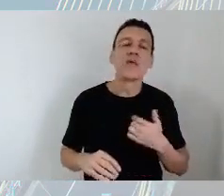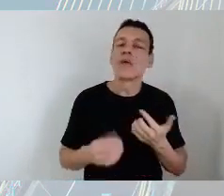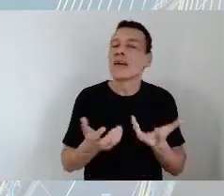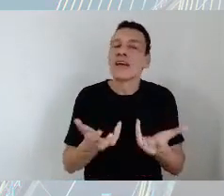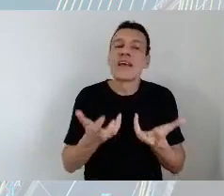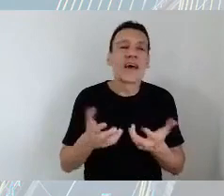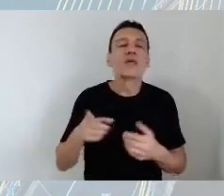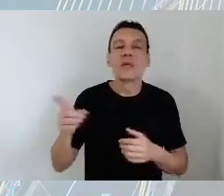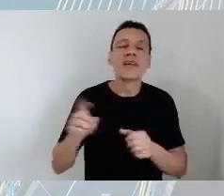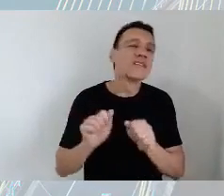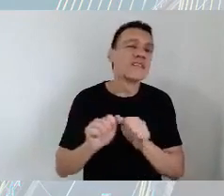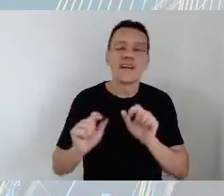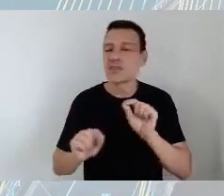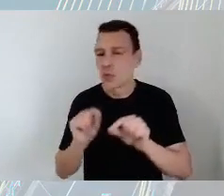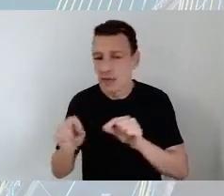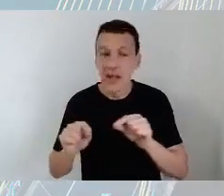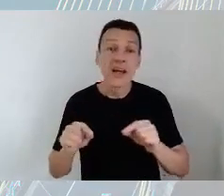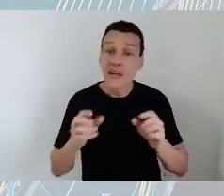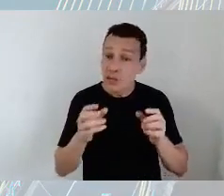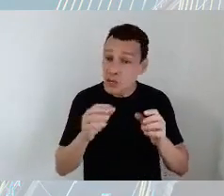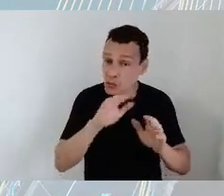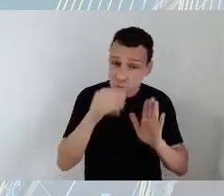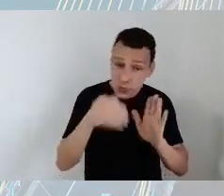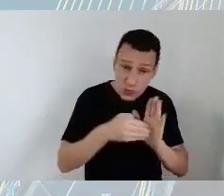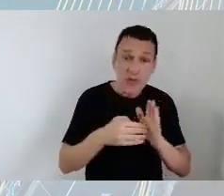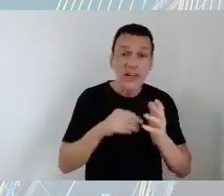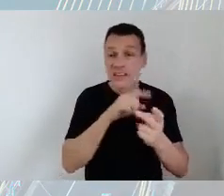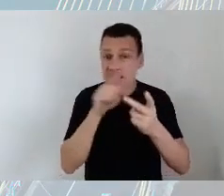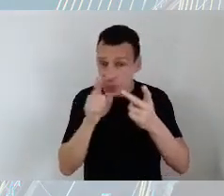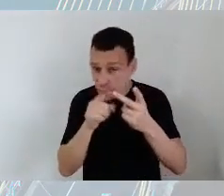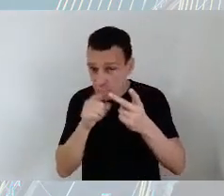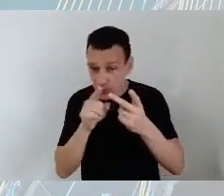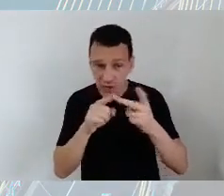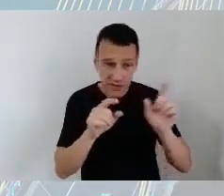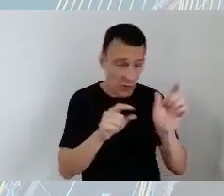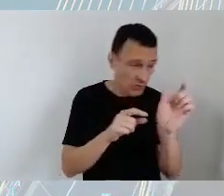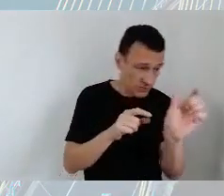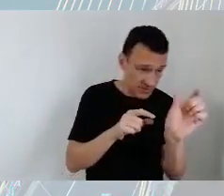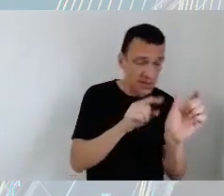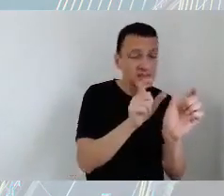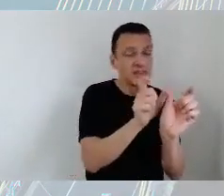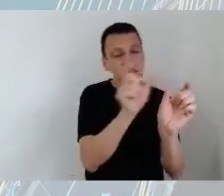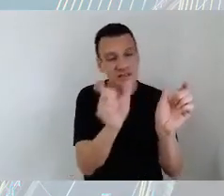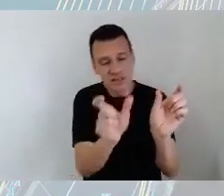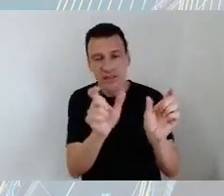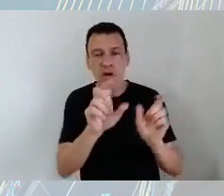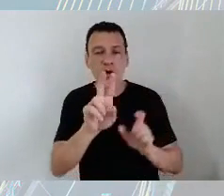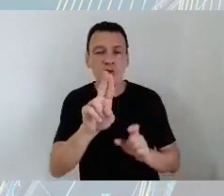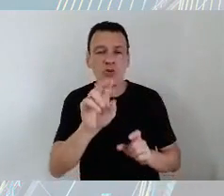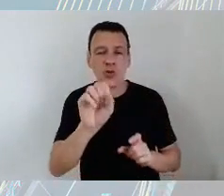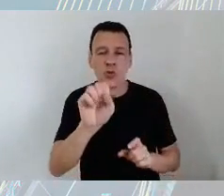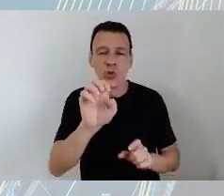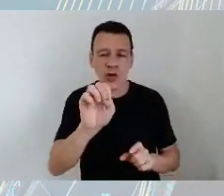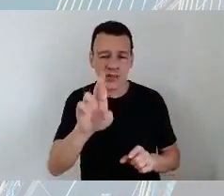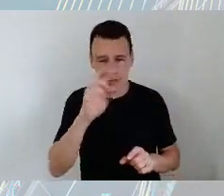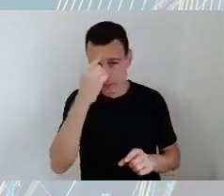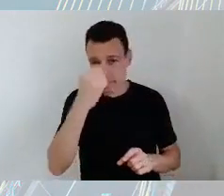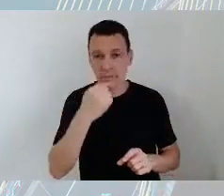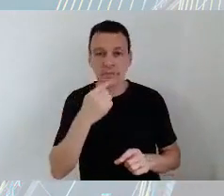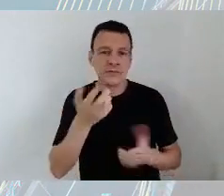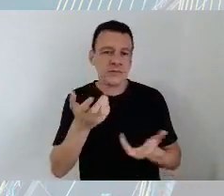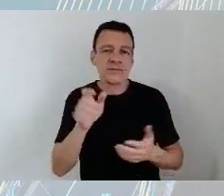esse elemento user, então, que é o segundo ponto dessa lista. Então, por exemplo, aqui está perguntando quem que ganhou o Mundial em 2020.